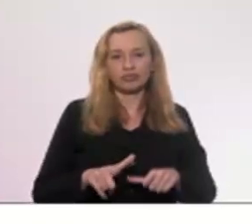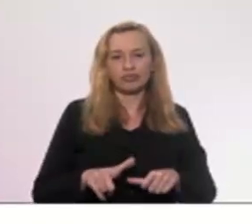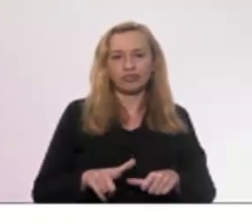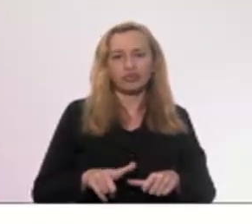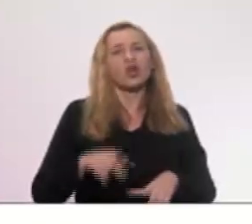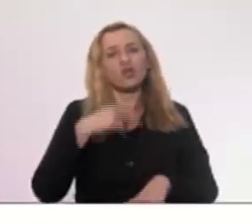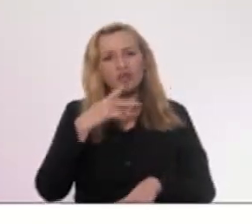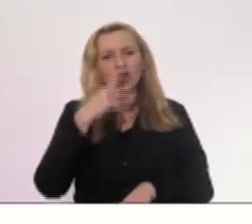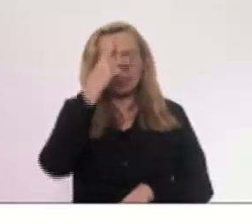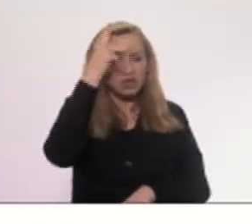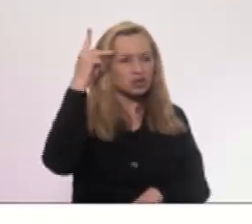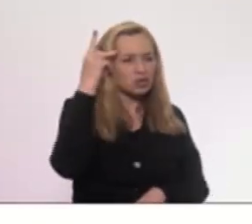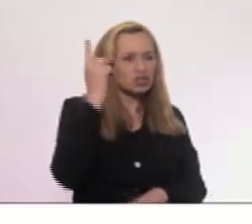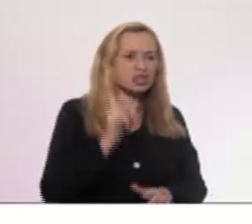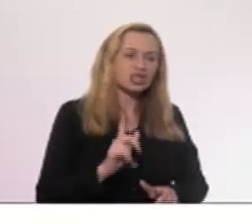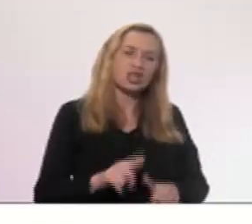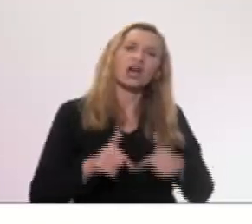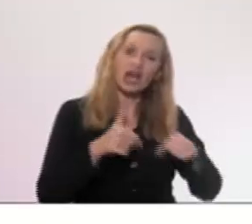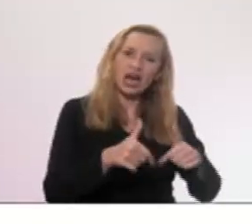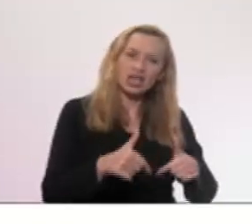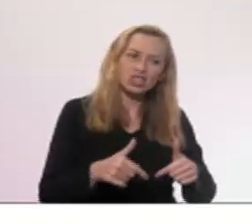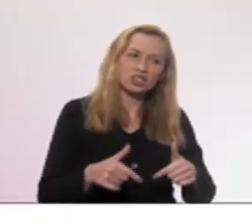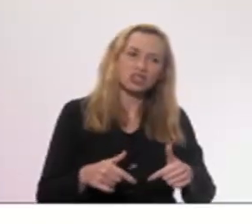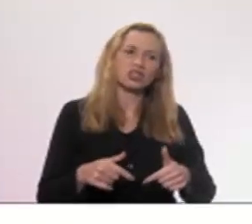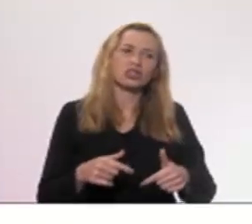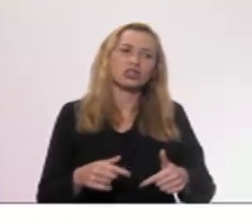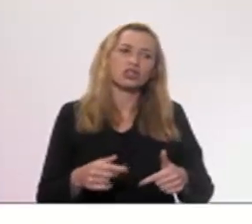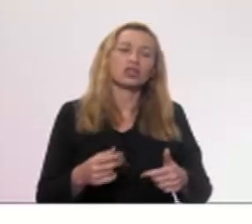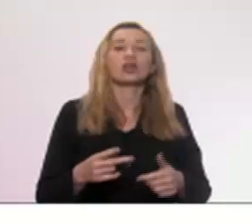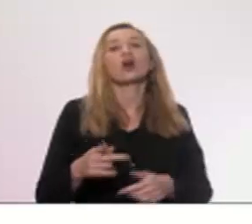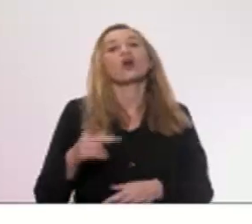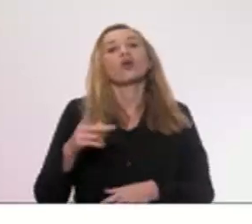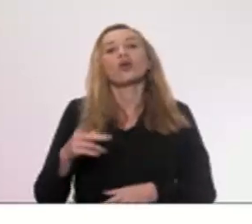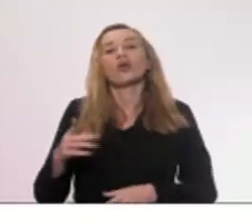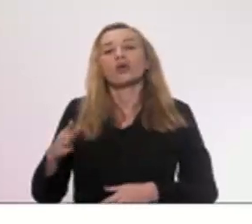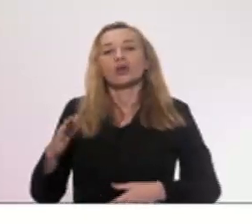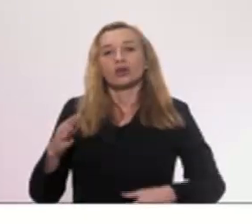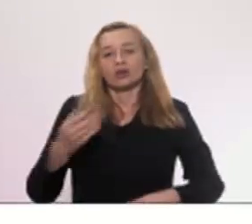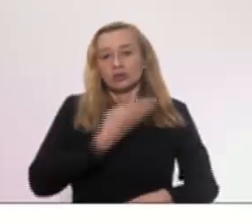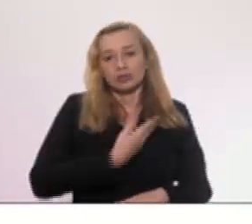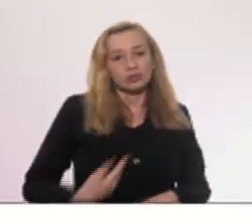oposição e faz oposição sistemática ao governo fascista de Jair Bolsonaro. Mas ele,